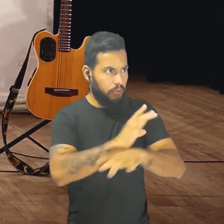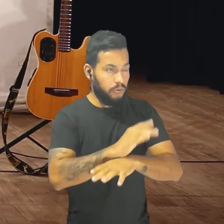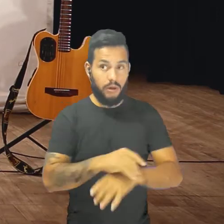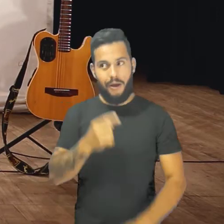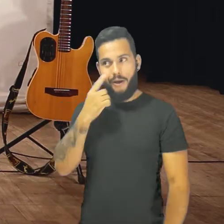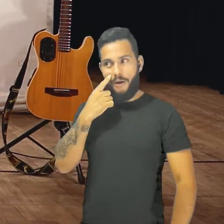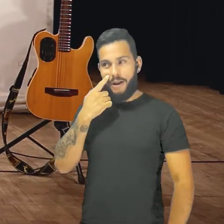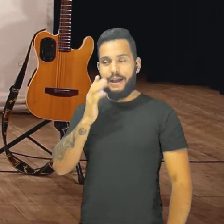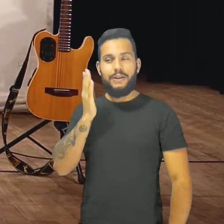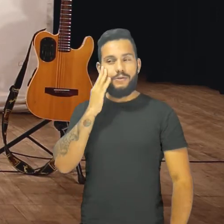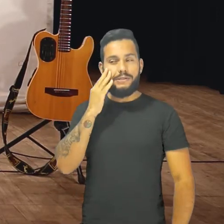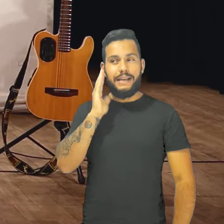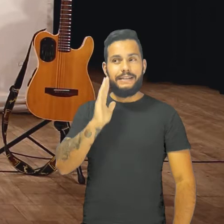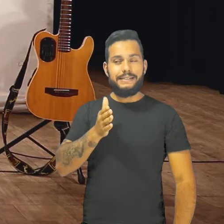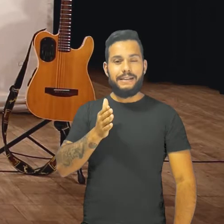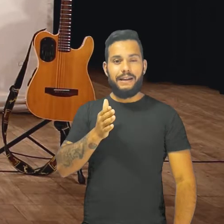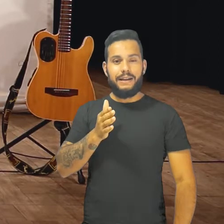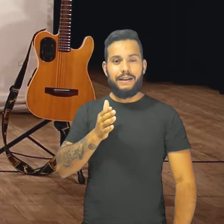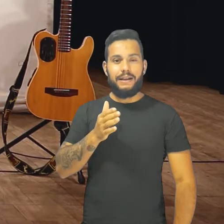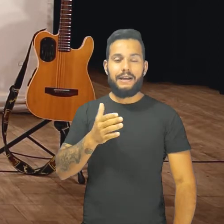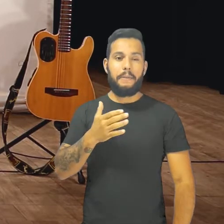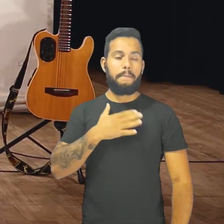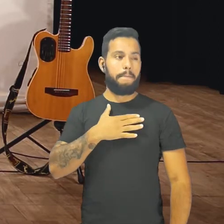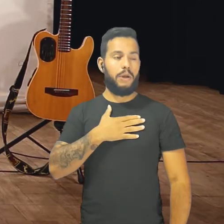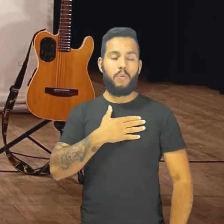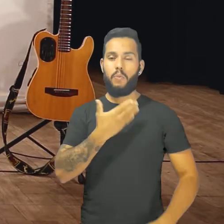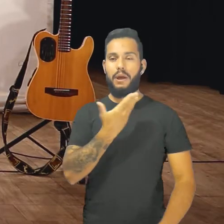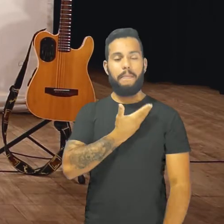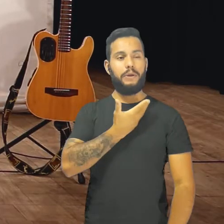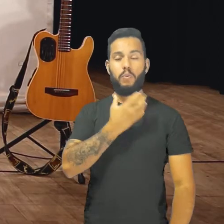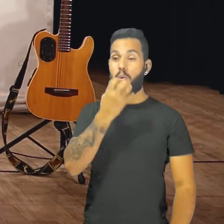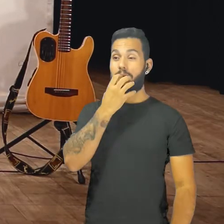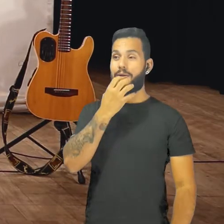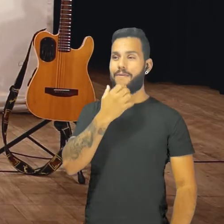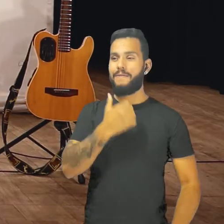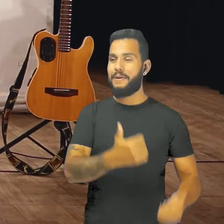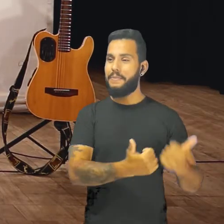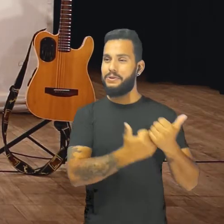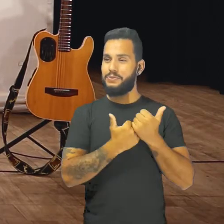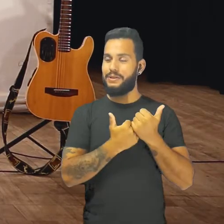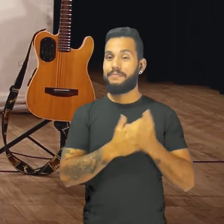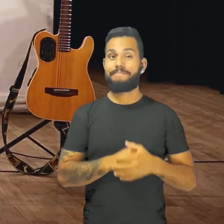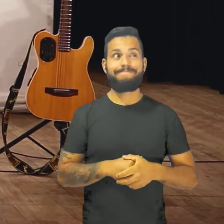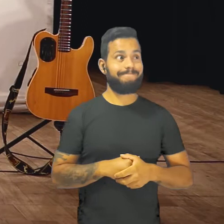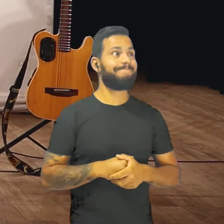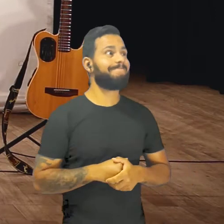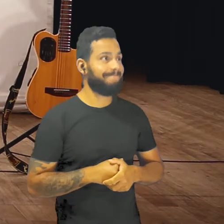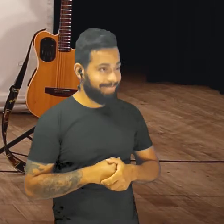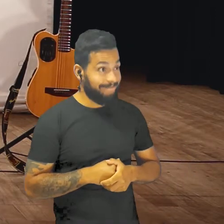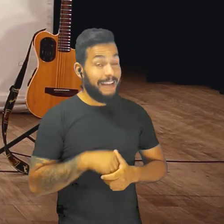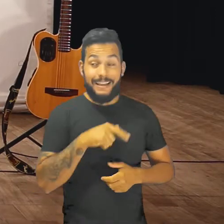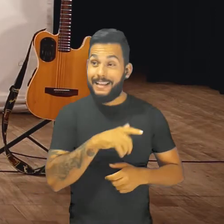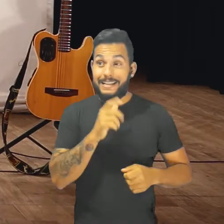tenho, amigo gato. É o meu amigo cão, meu timoneiro, Timão. Então, ele está sempre comigo,